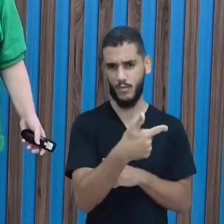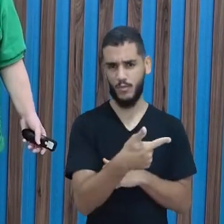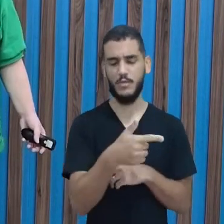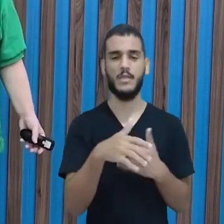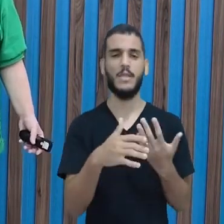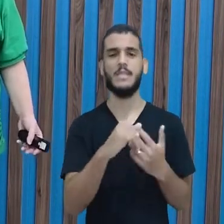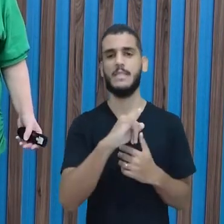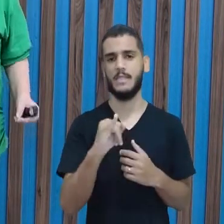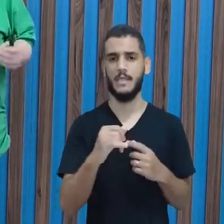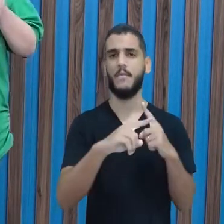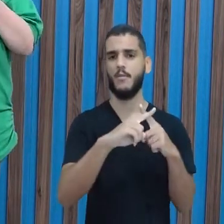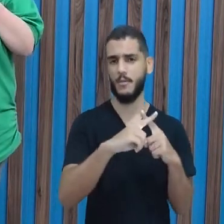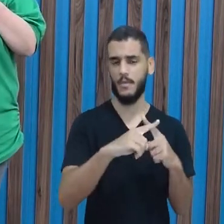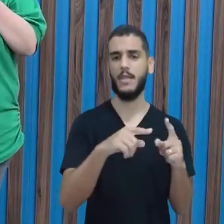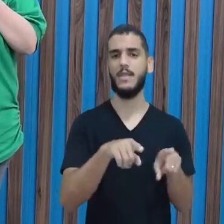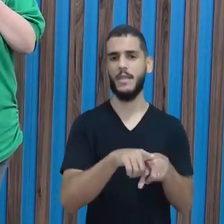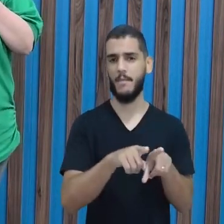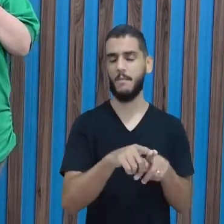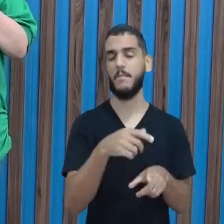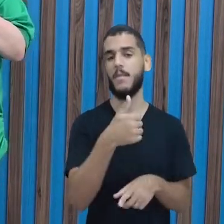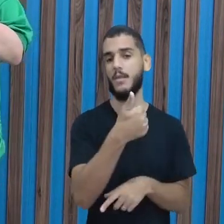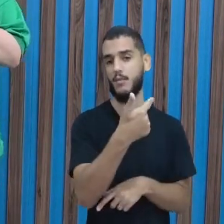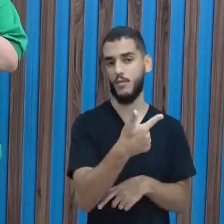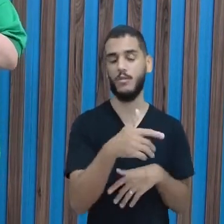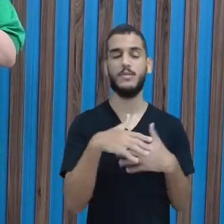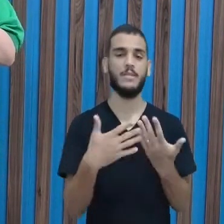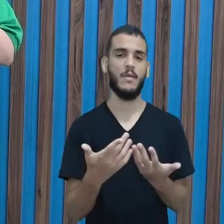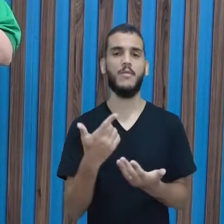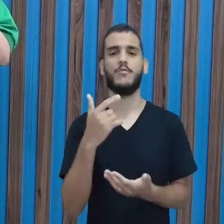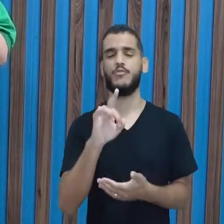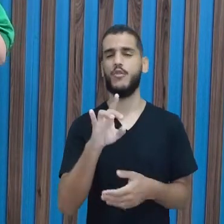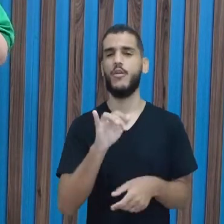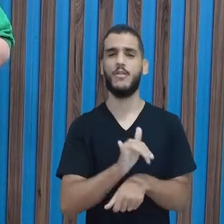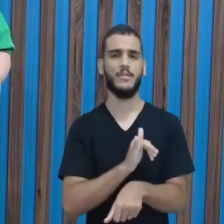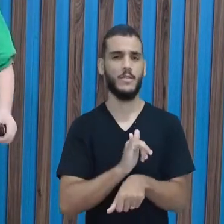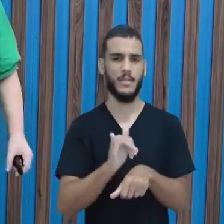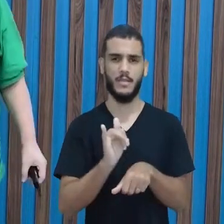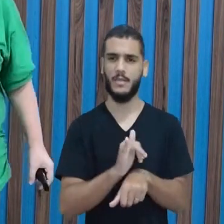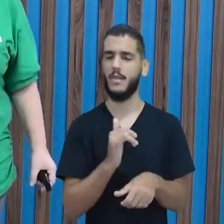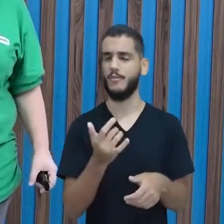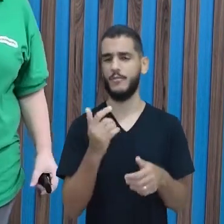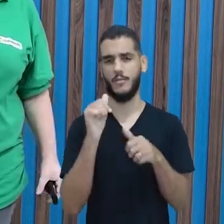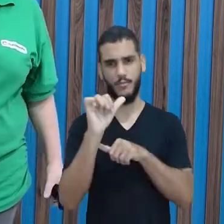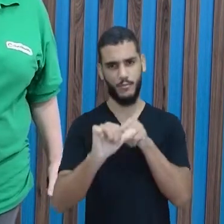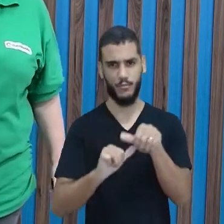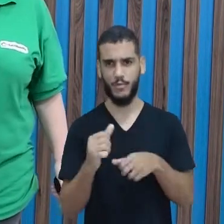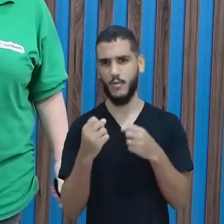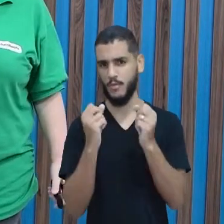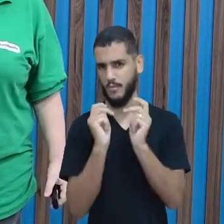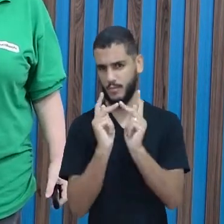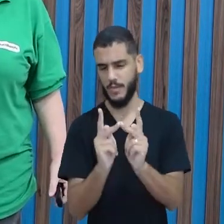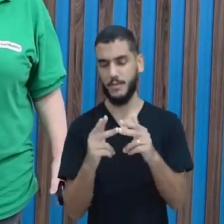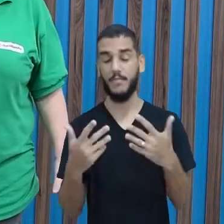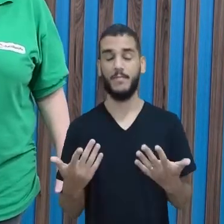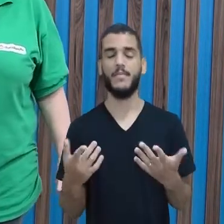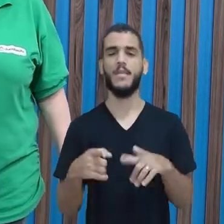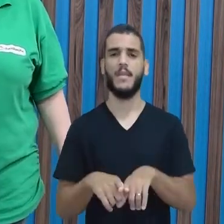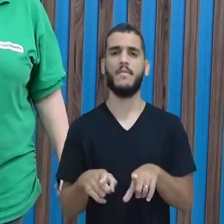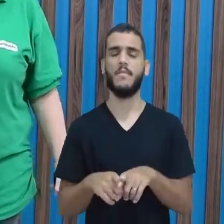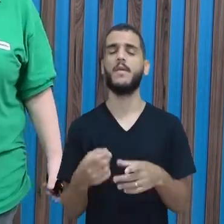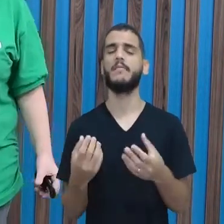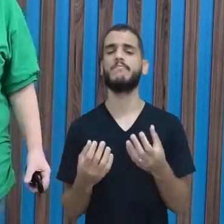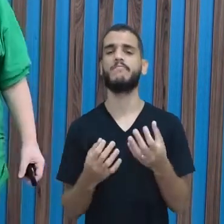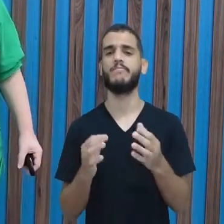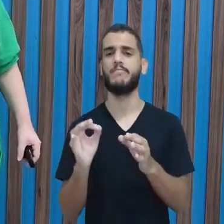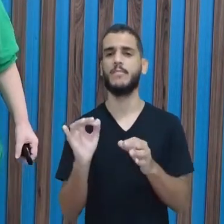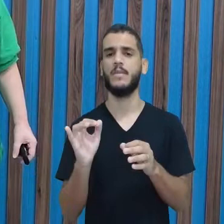também vai dar 12. Eu só estou mudando a maneira de explicar a mesma coisa, ou de operacionar a